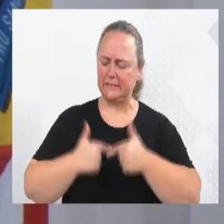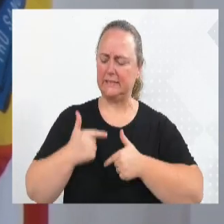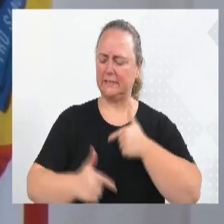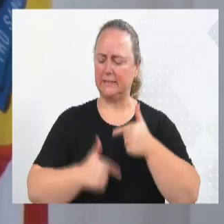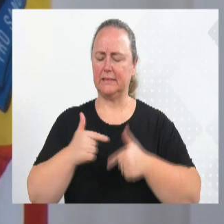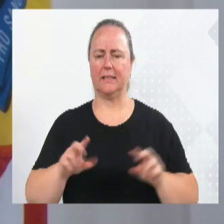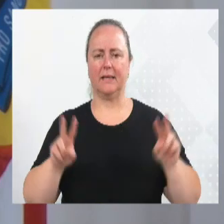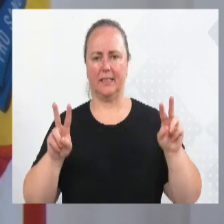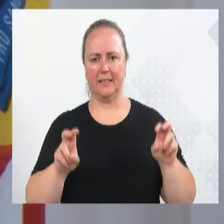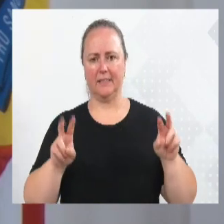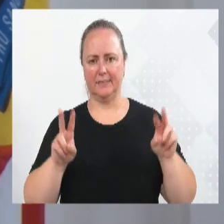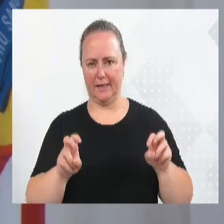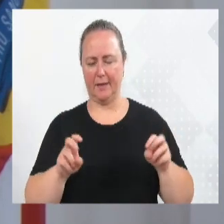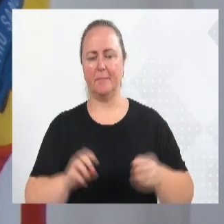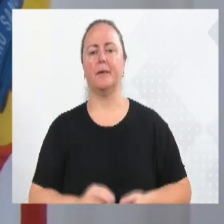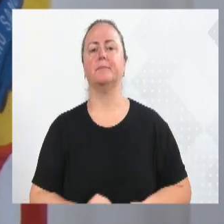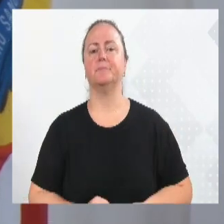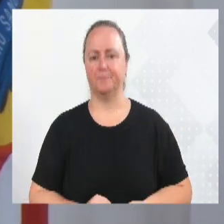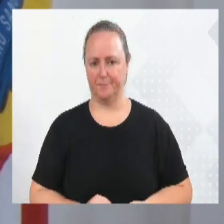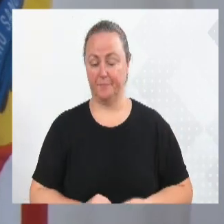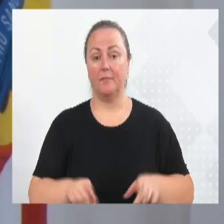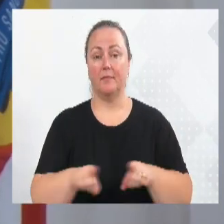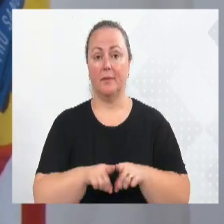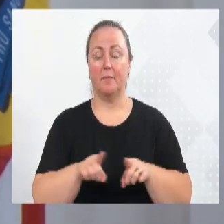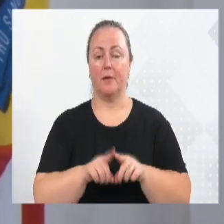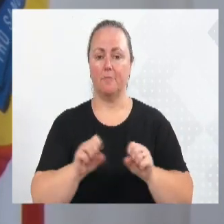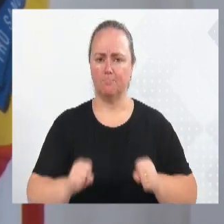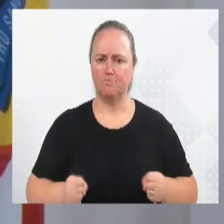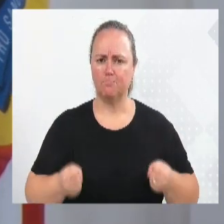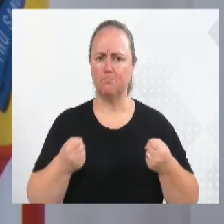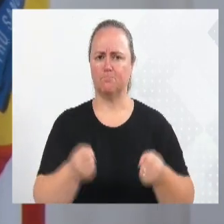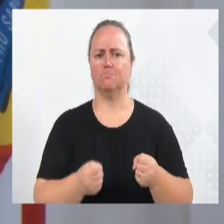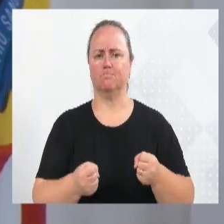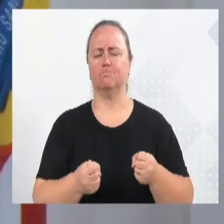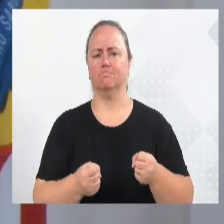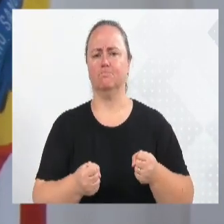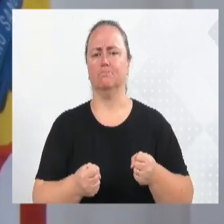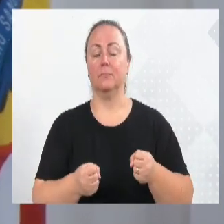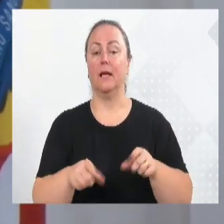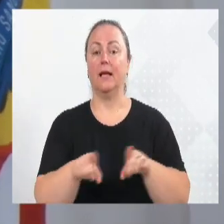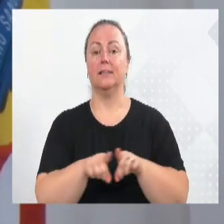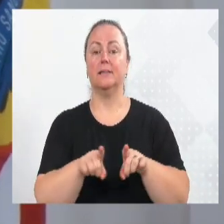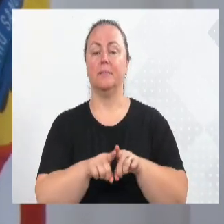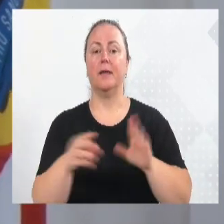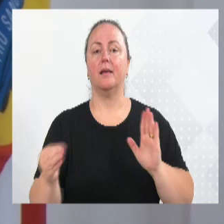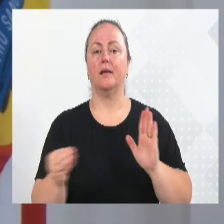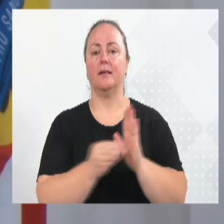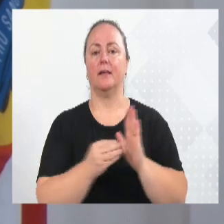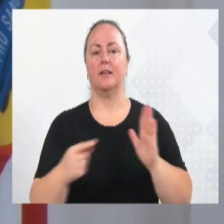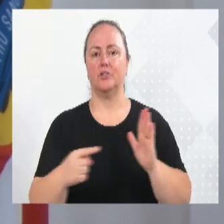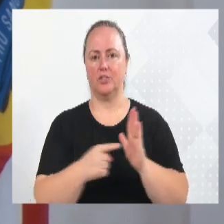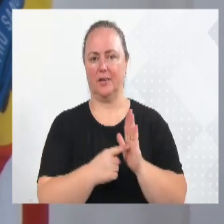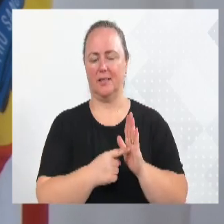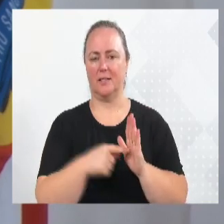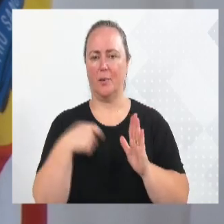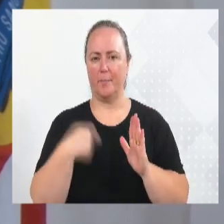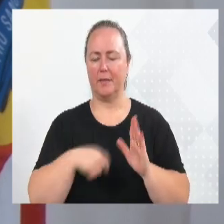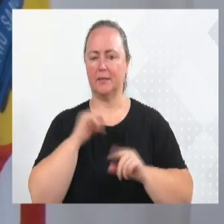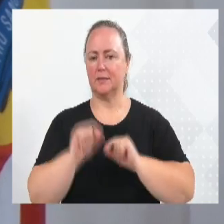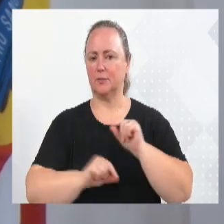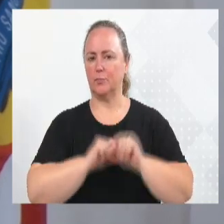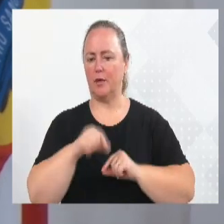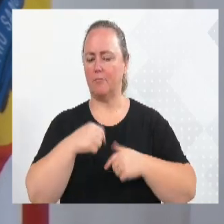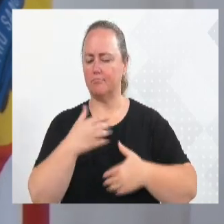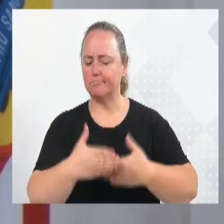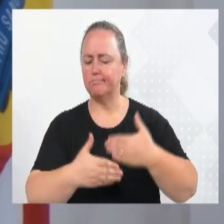para esse assunto o quanto a gente vem defendendo algumas questões inclusive estamos fazendo uma indicação pelo nosso gabinete Porque é necessário que a gente dê mais um